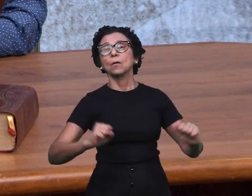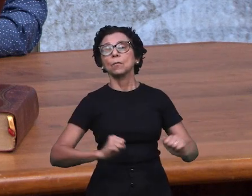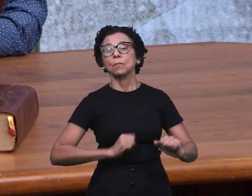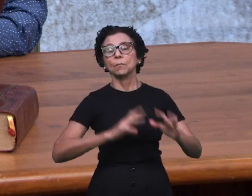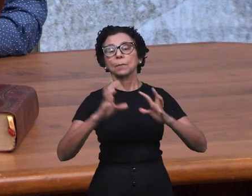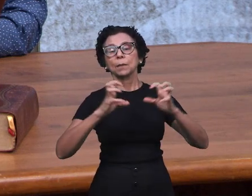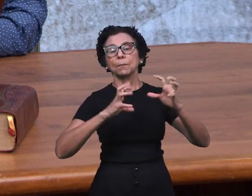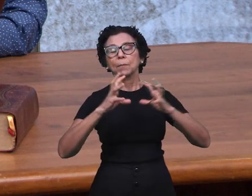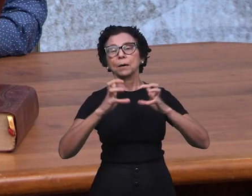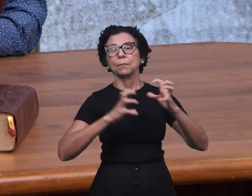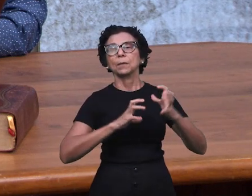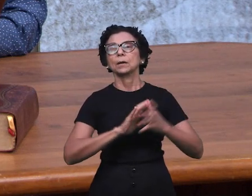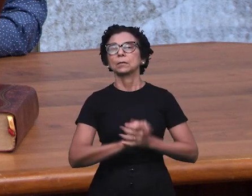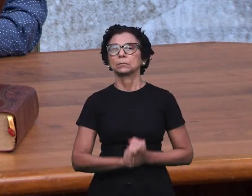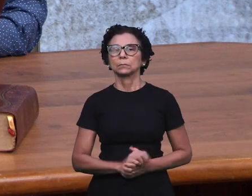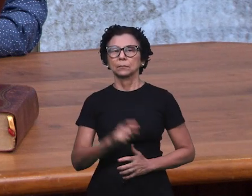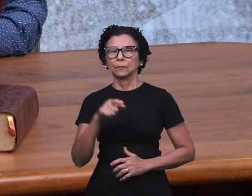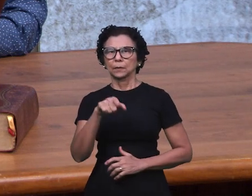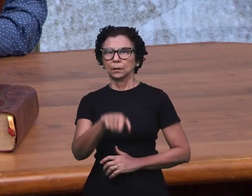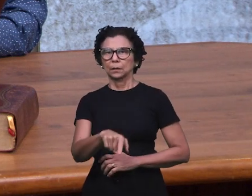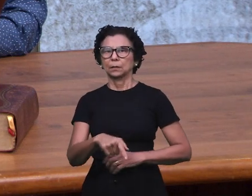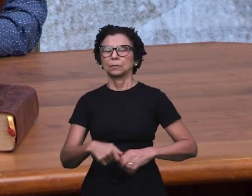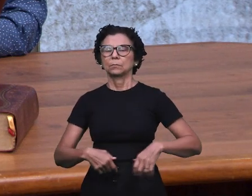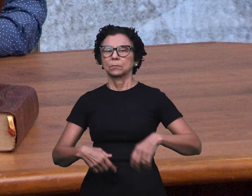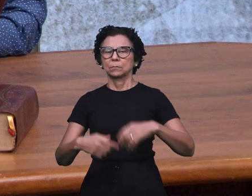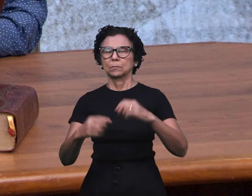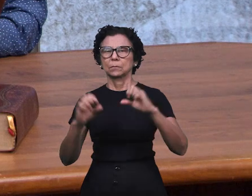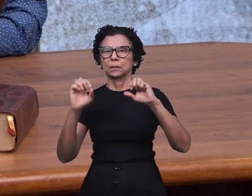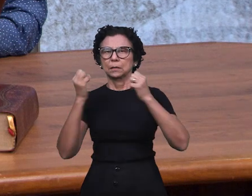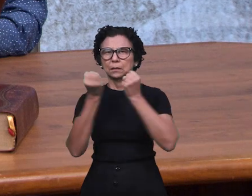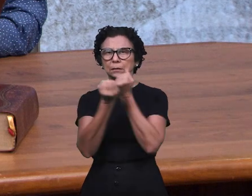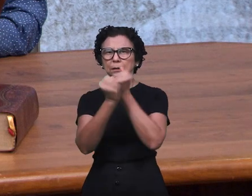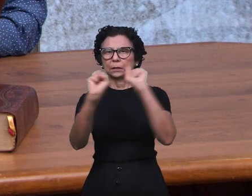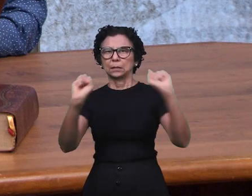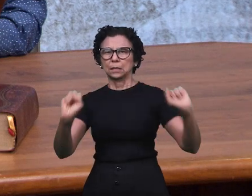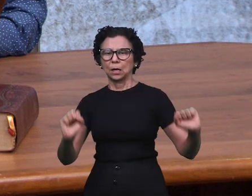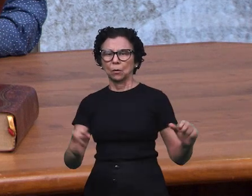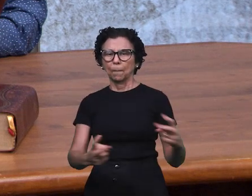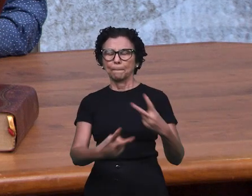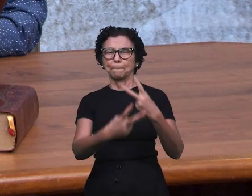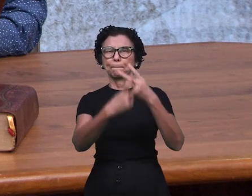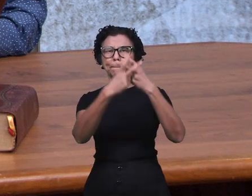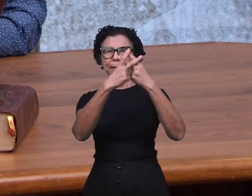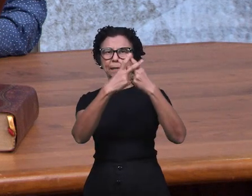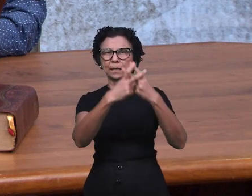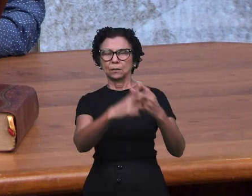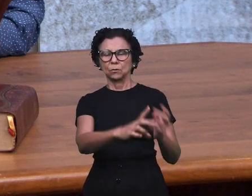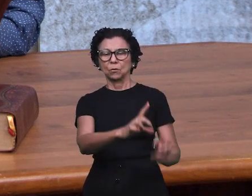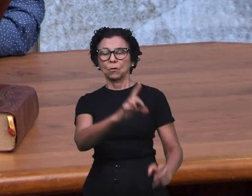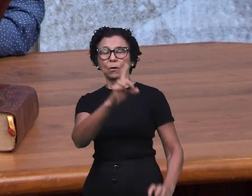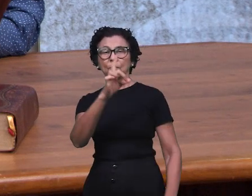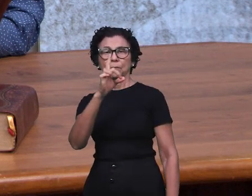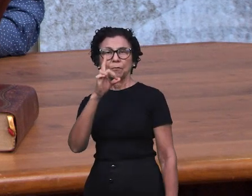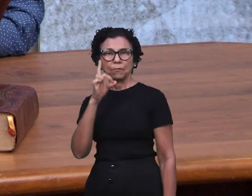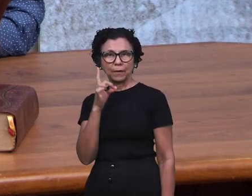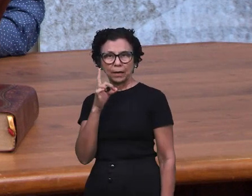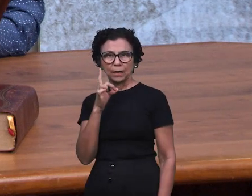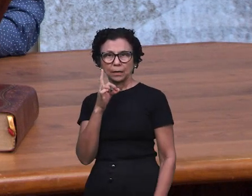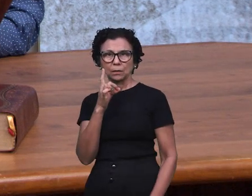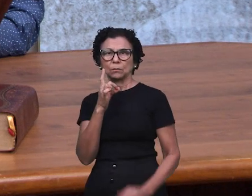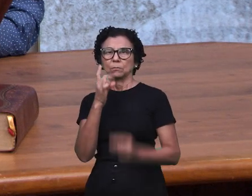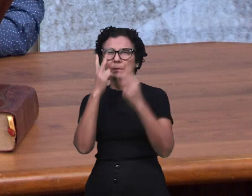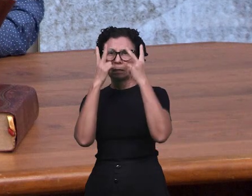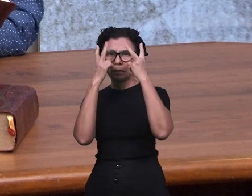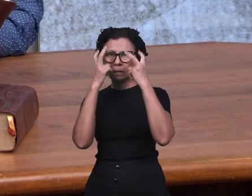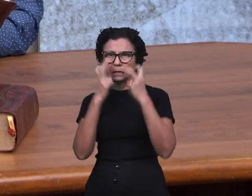a Sansão do cárcere, e brincou diante deles, e fizeram-no estar em pé entre as